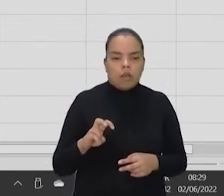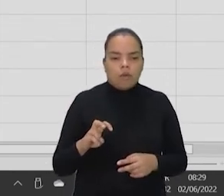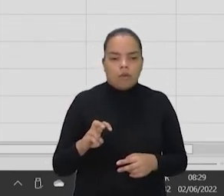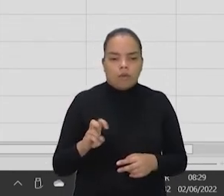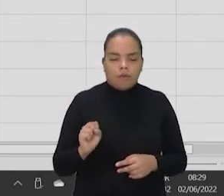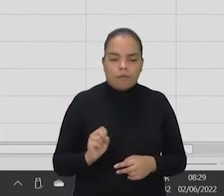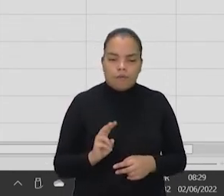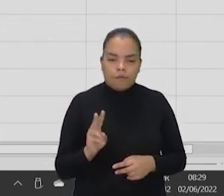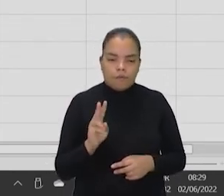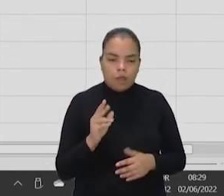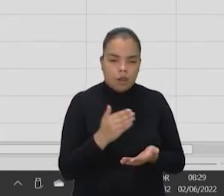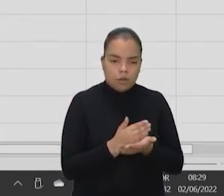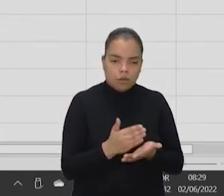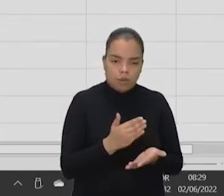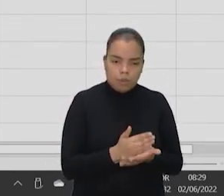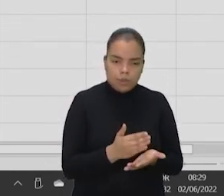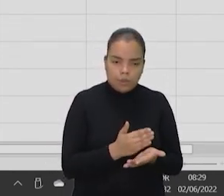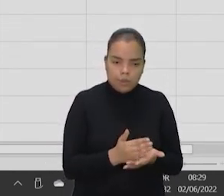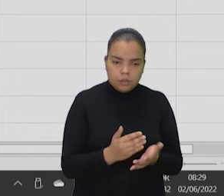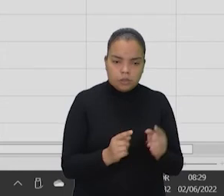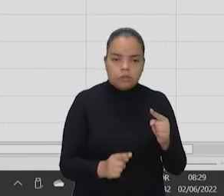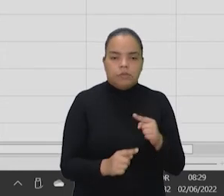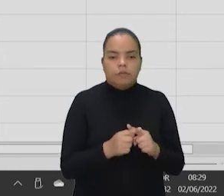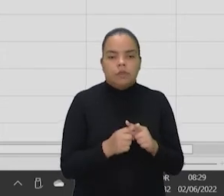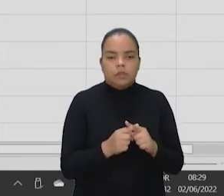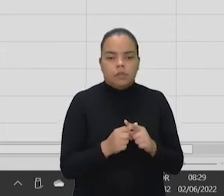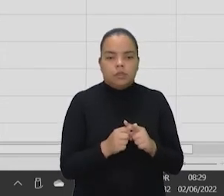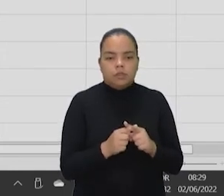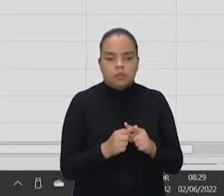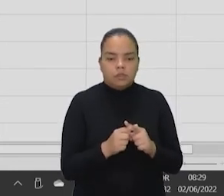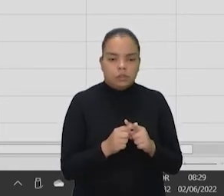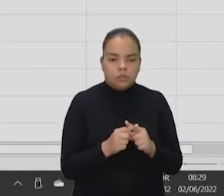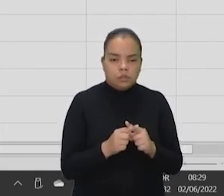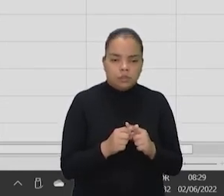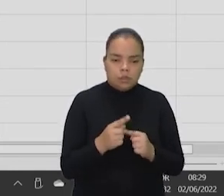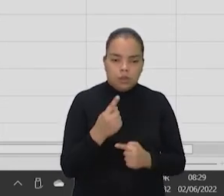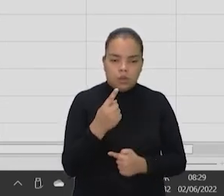inicial, vezes o aumento que é